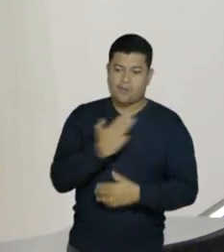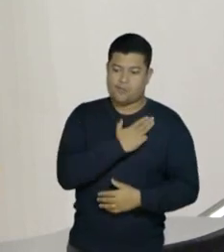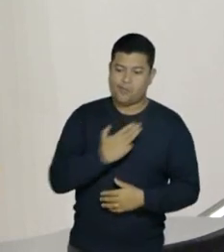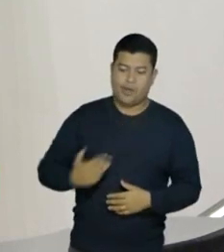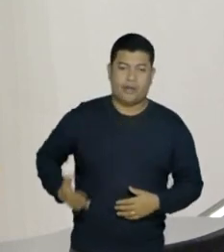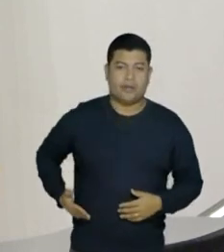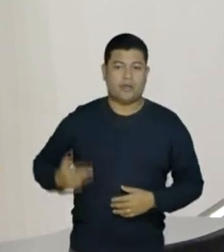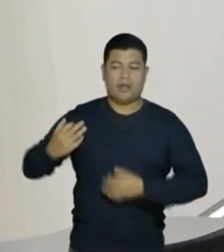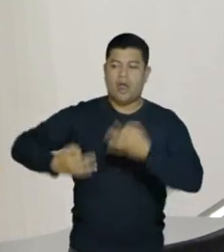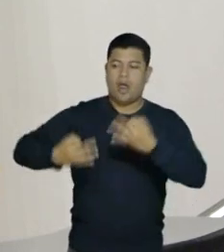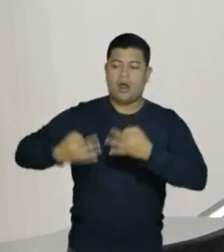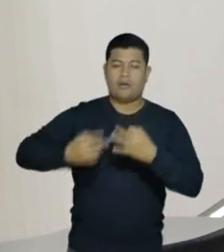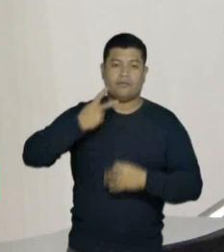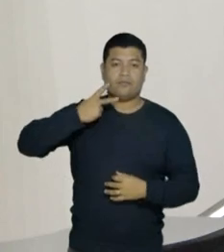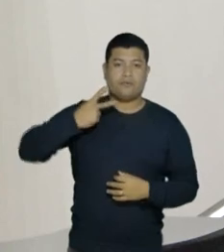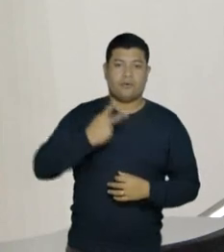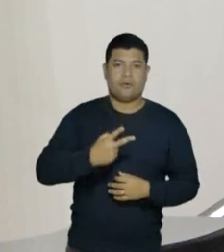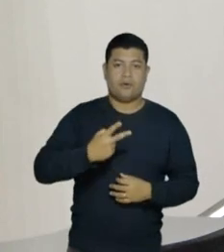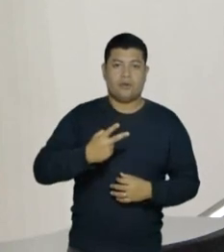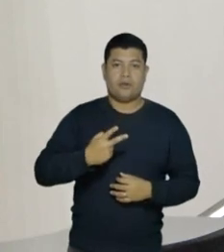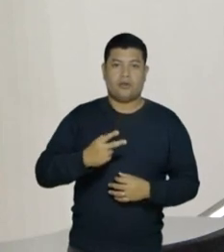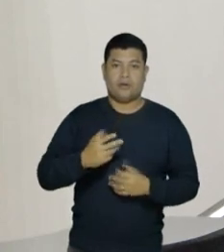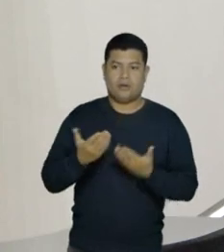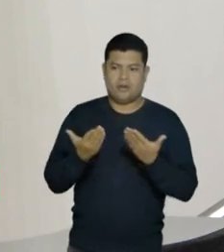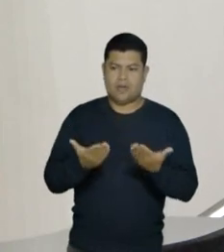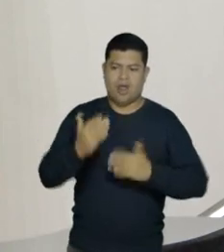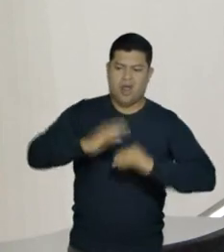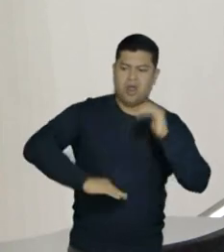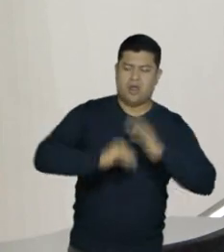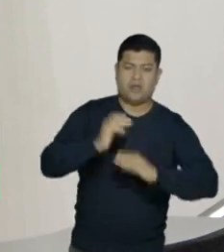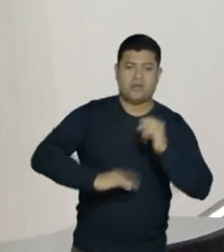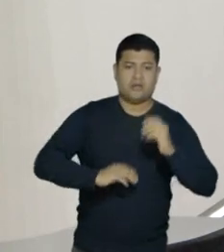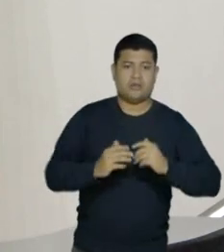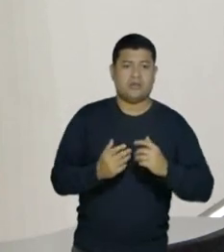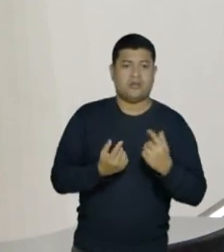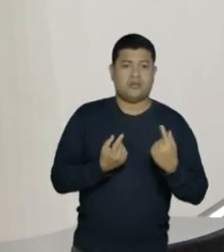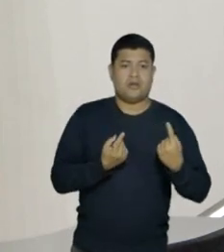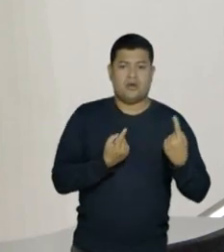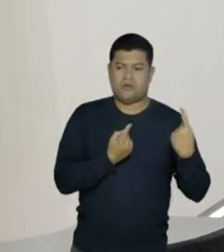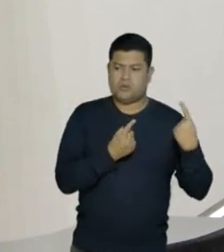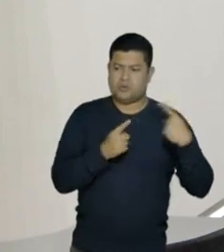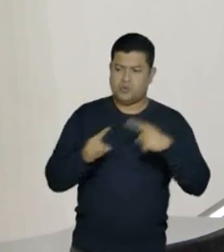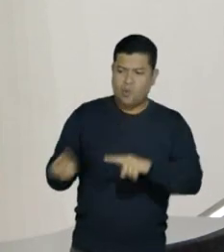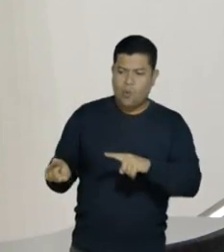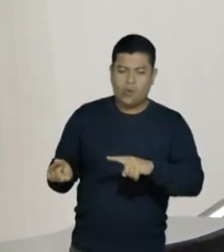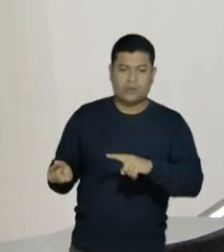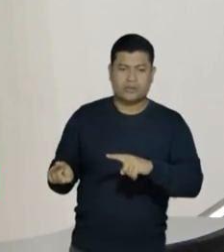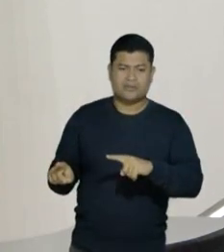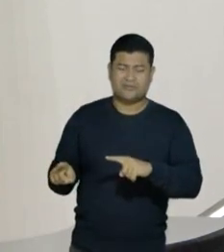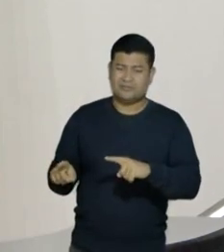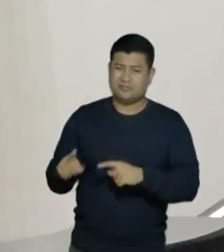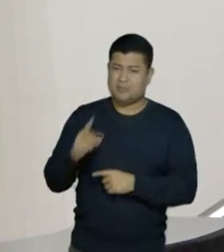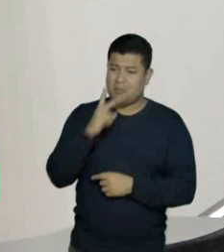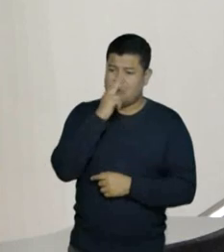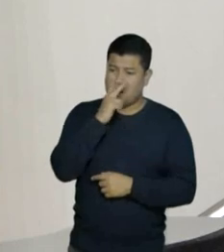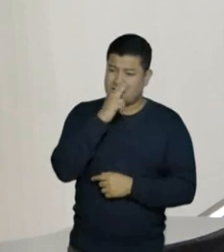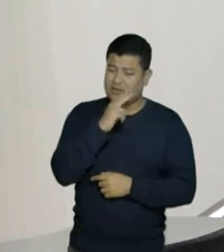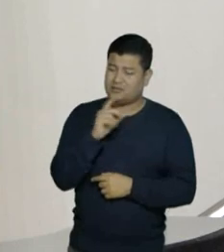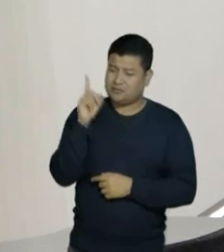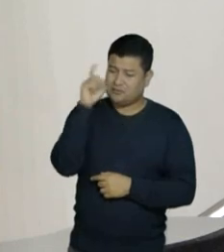dizer que a ação é desproporcional ao crime cometido Talvez para o ministro comunista